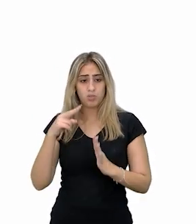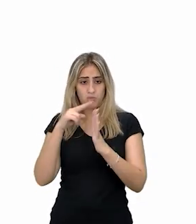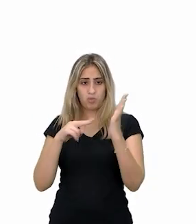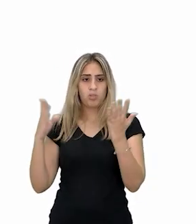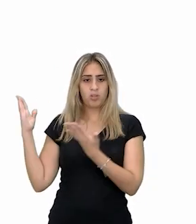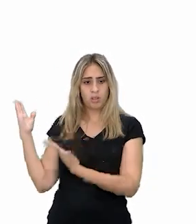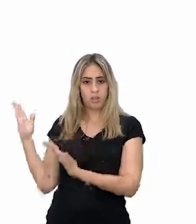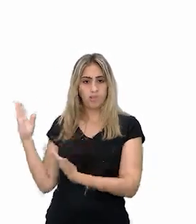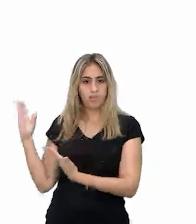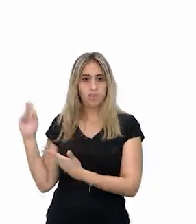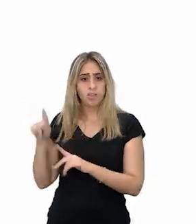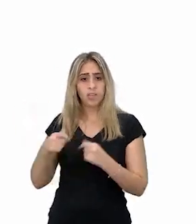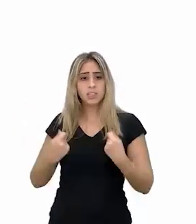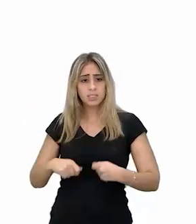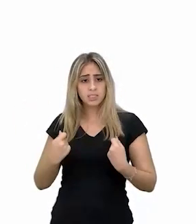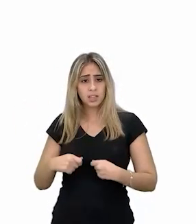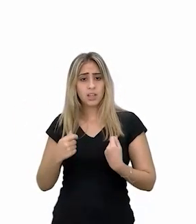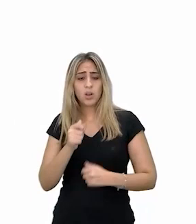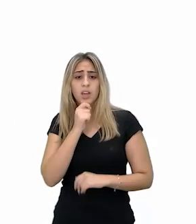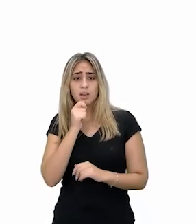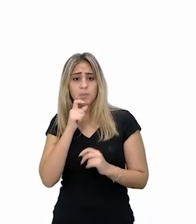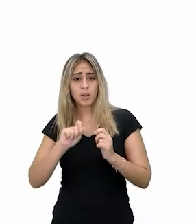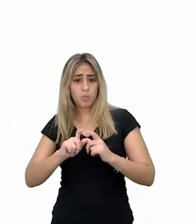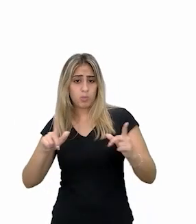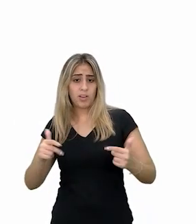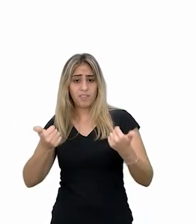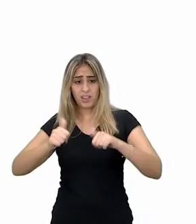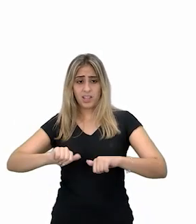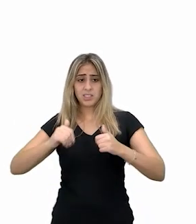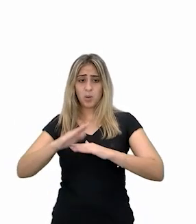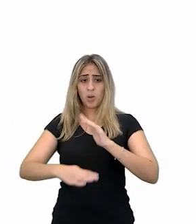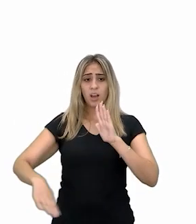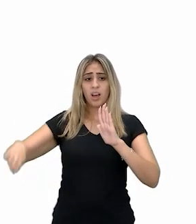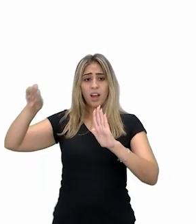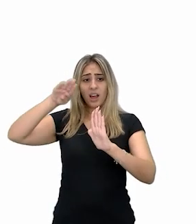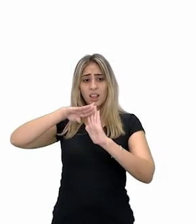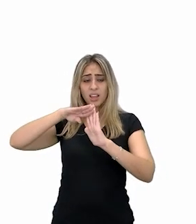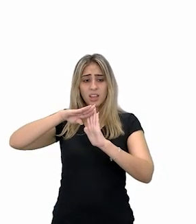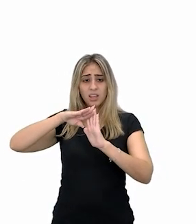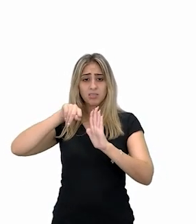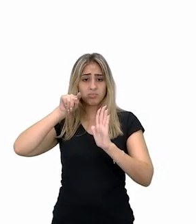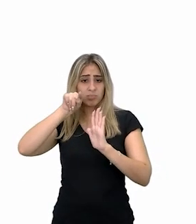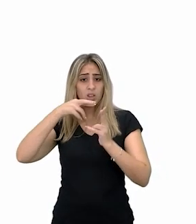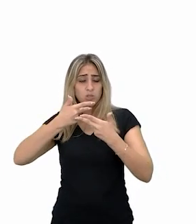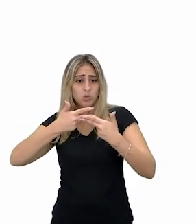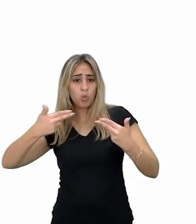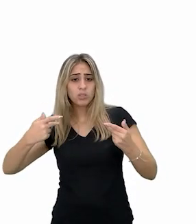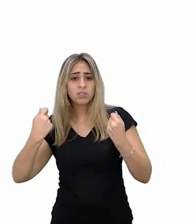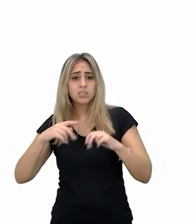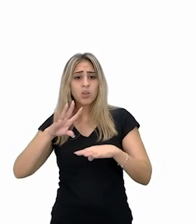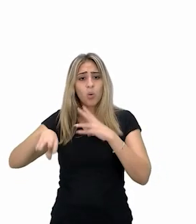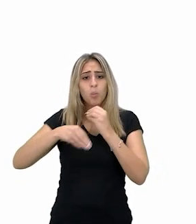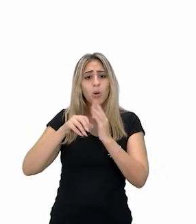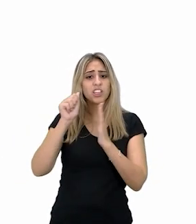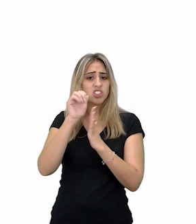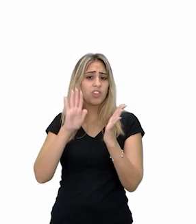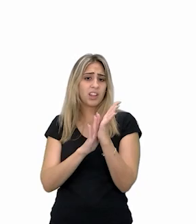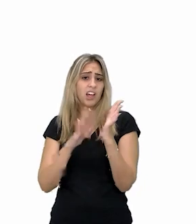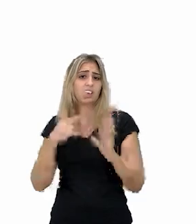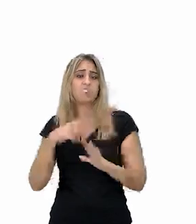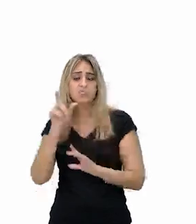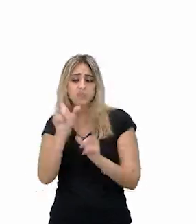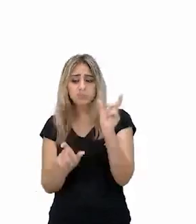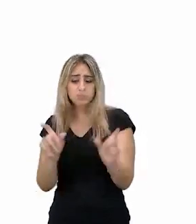eles trazem, que é necessário ainda ampliar a avaliação para além daquilo que compõe a